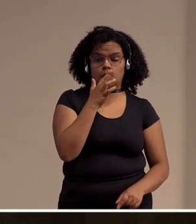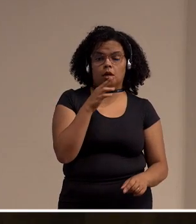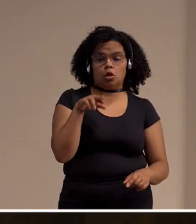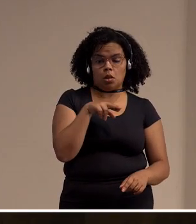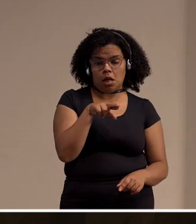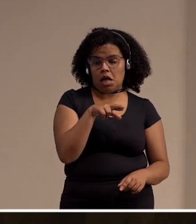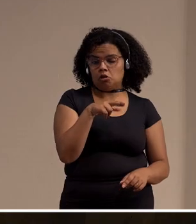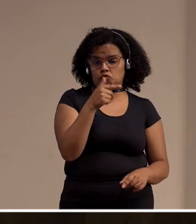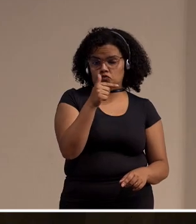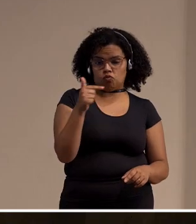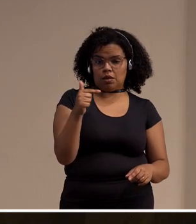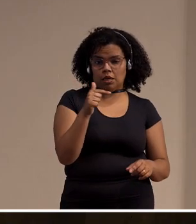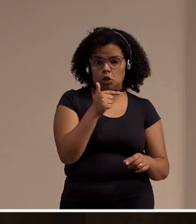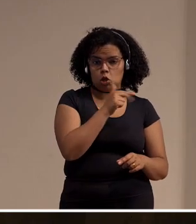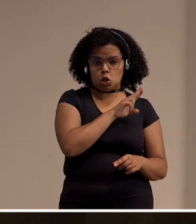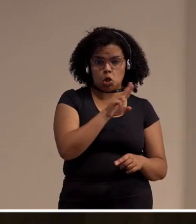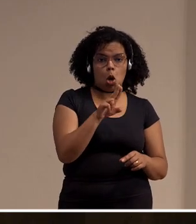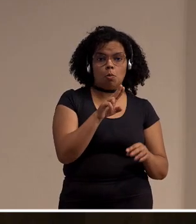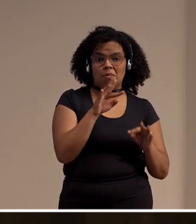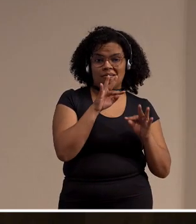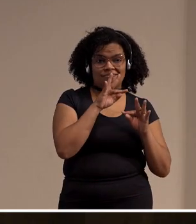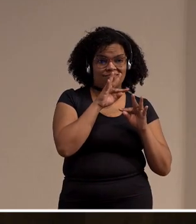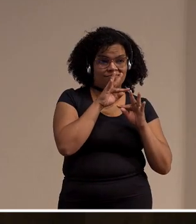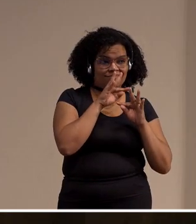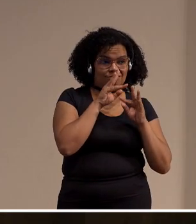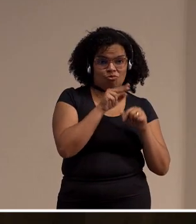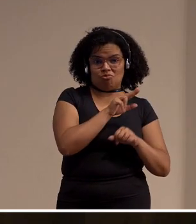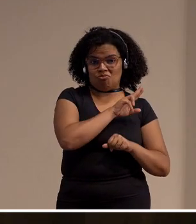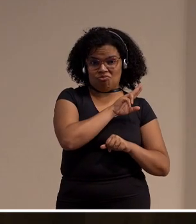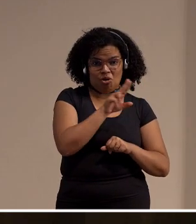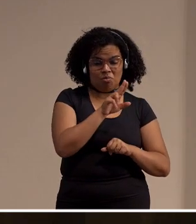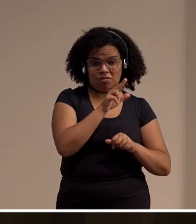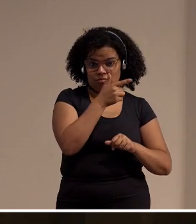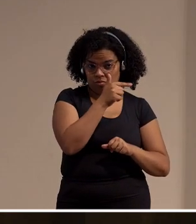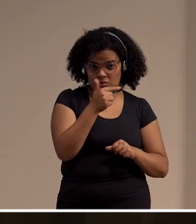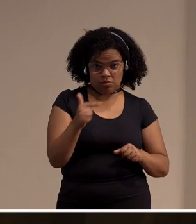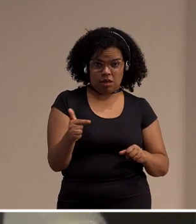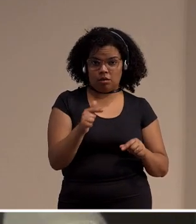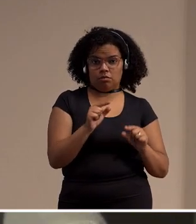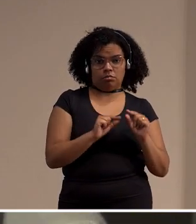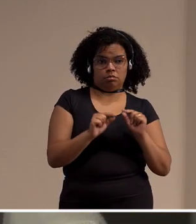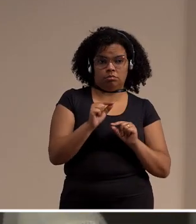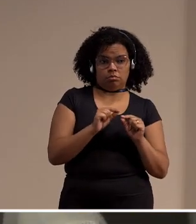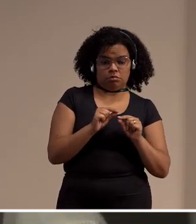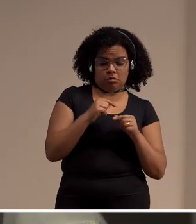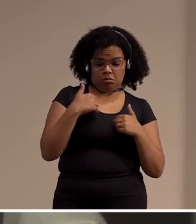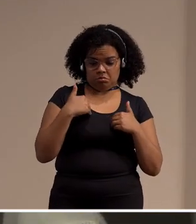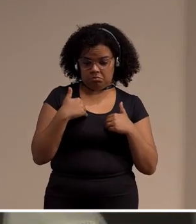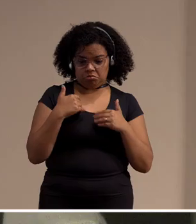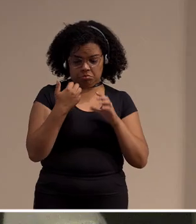nome. Os nomes são mais decorrentes de aspectos físicos ou coisa assim.